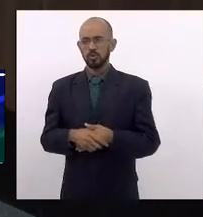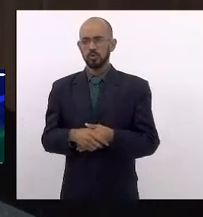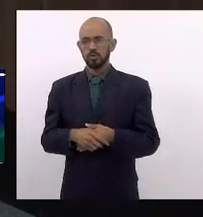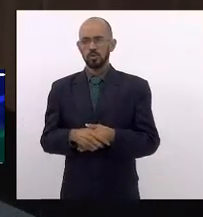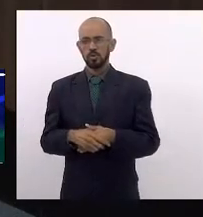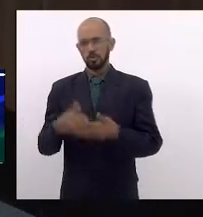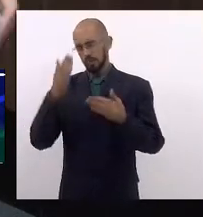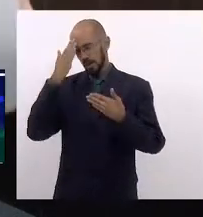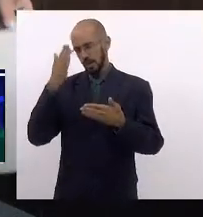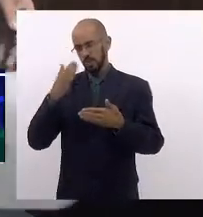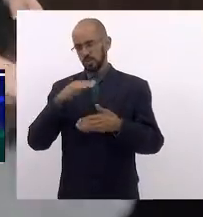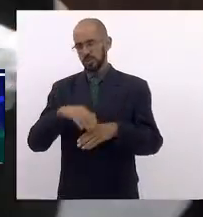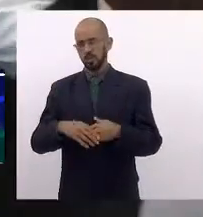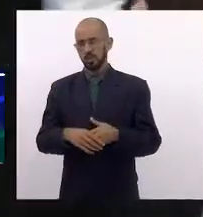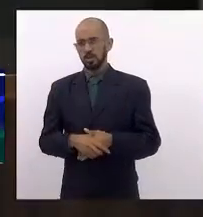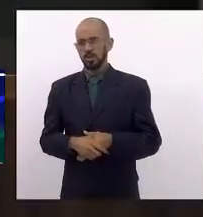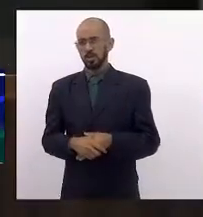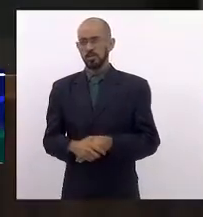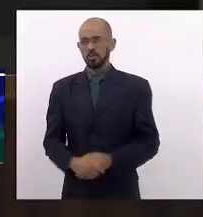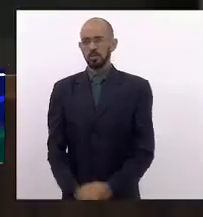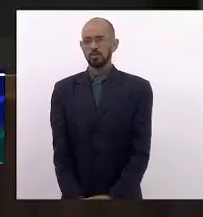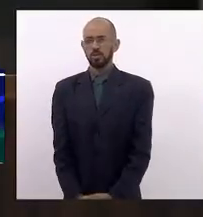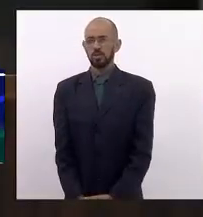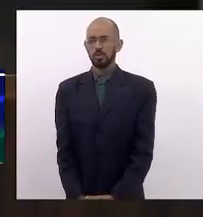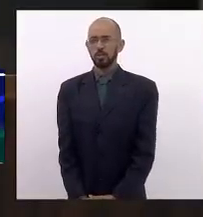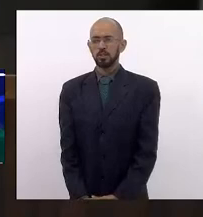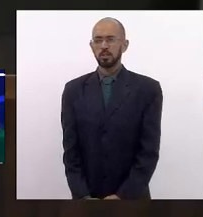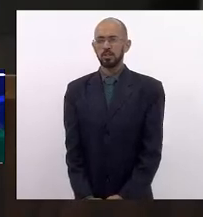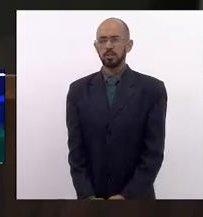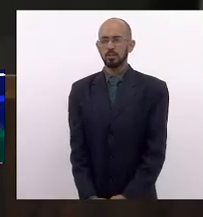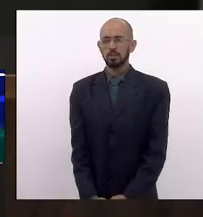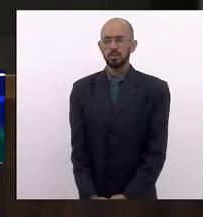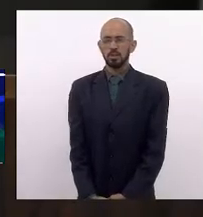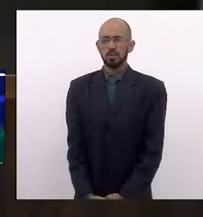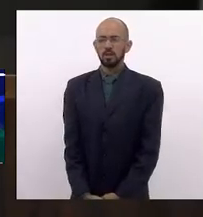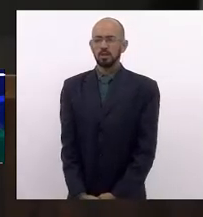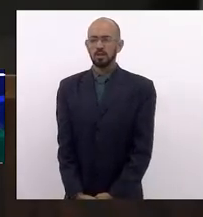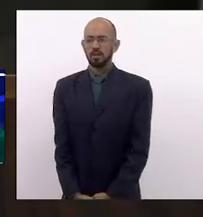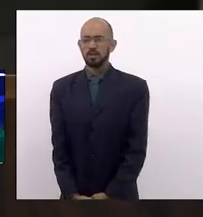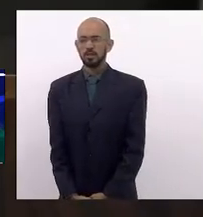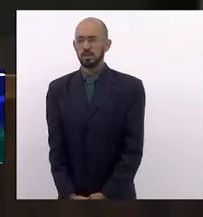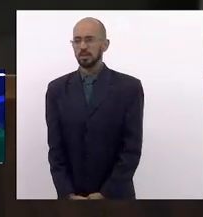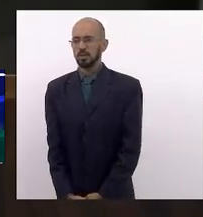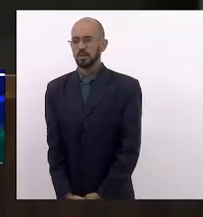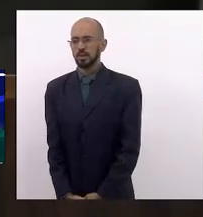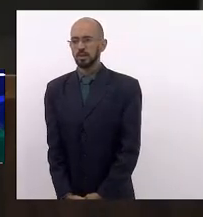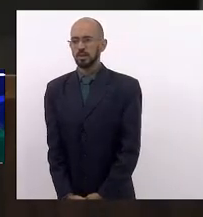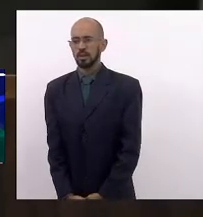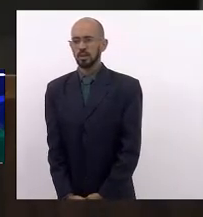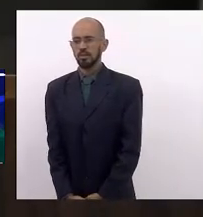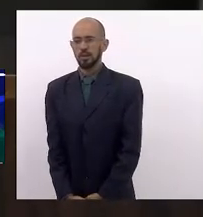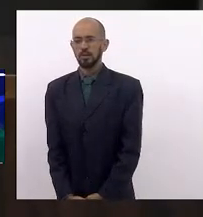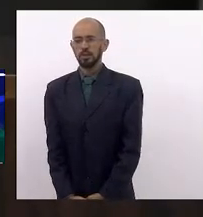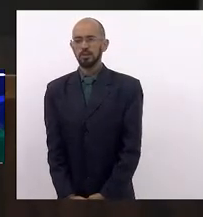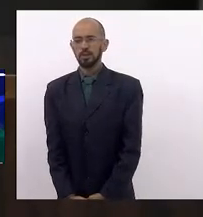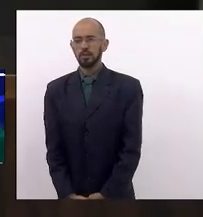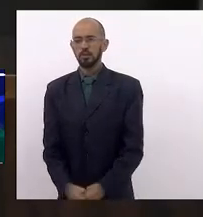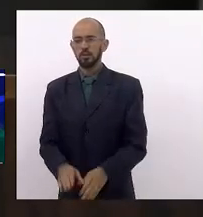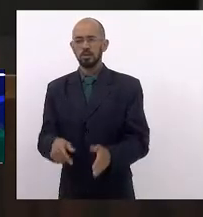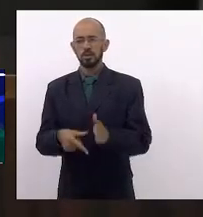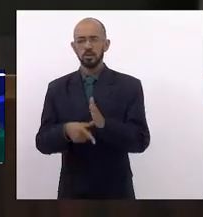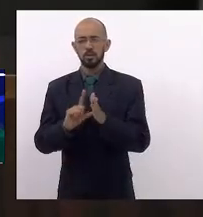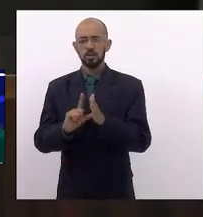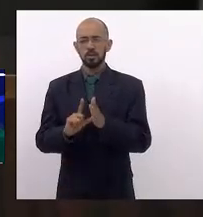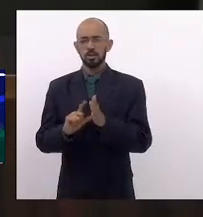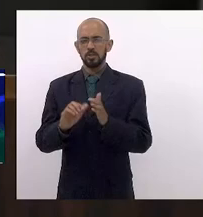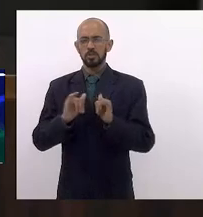obrigado a presente Parabéns tia Ju nada mais a tratar na ordem do dia de preferência antes de encerrar os trabalhos